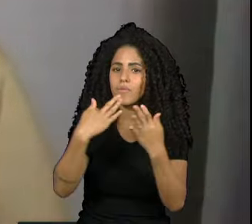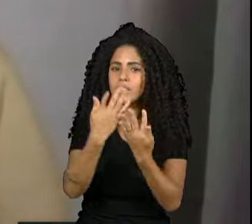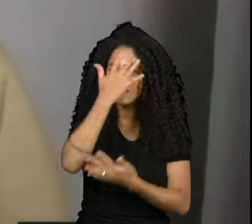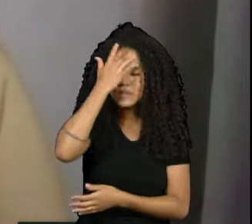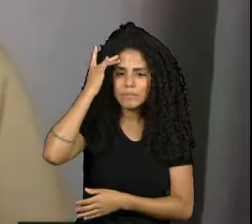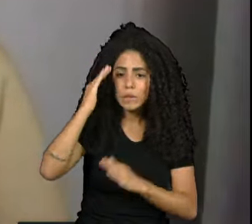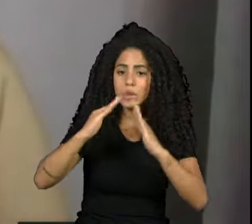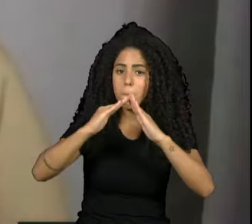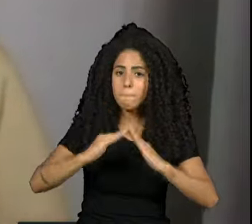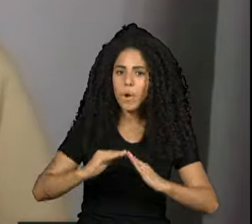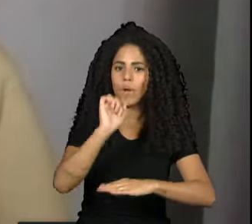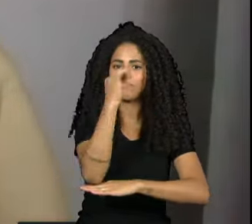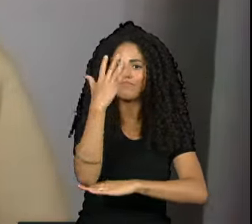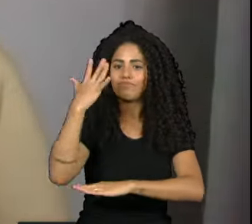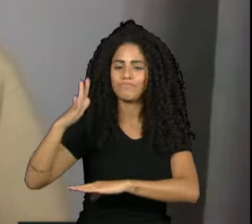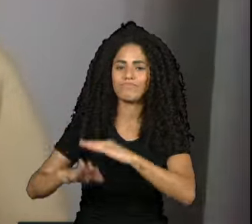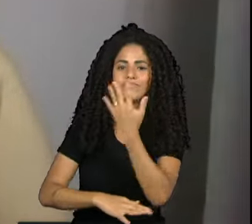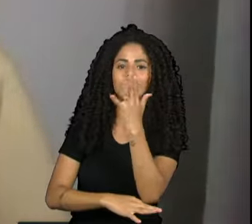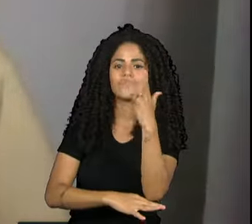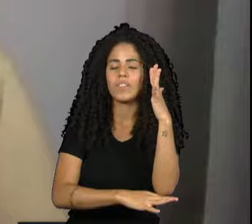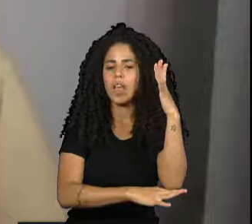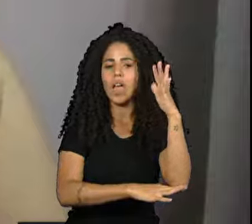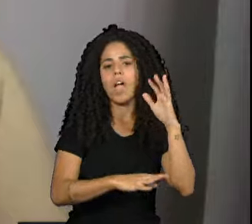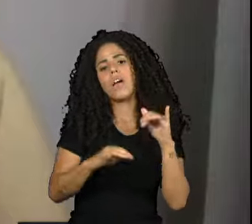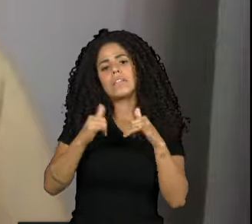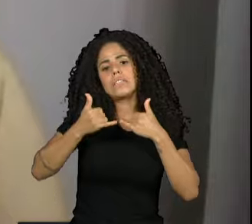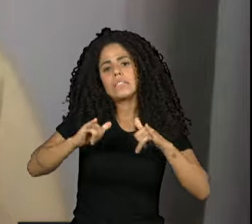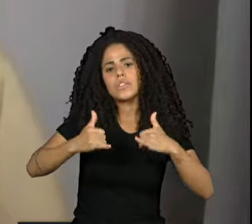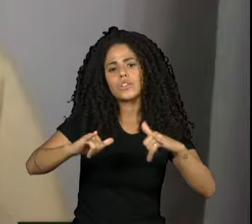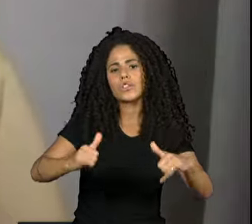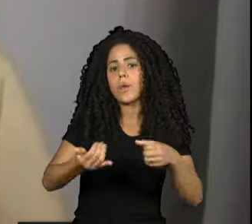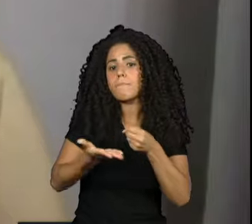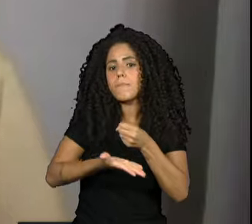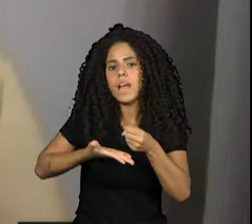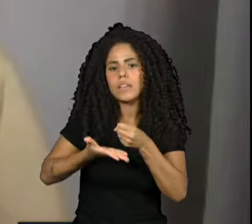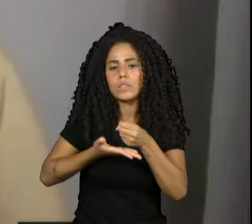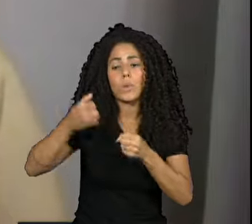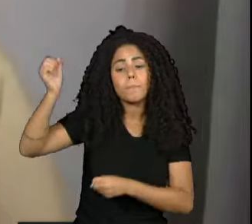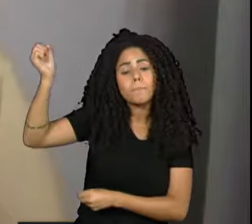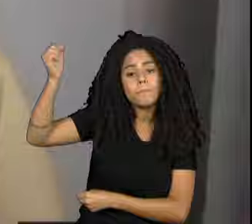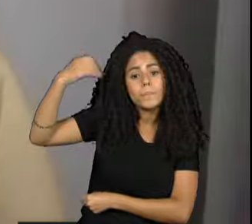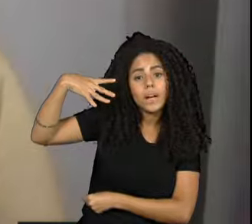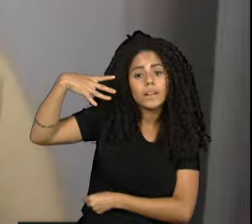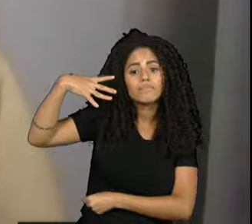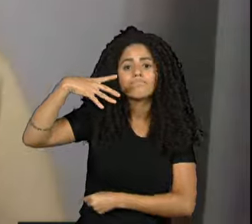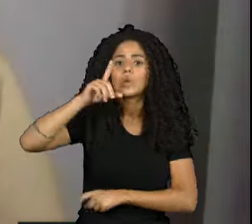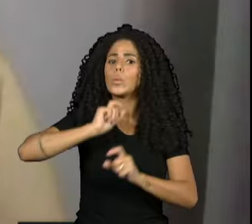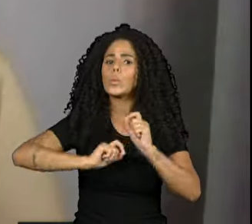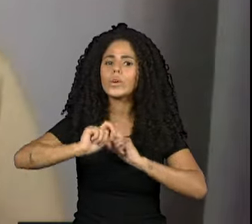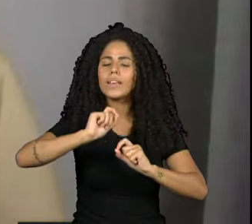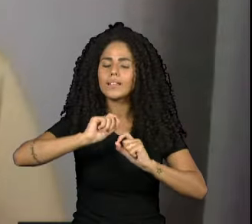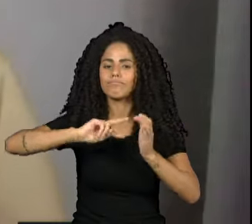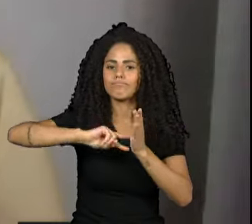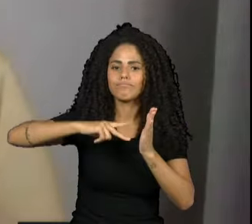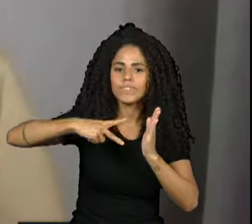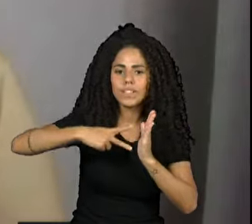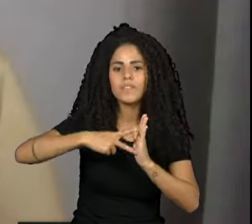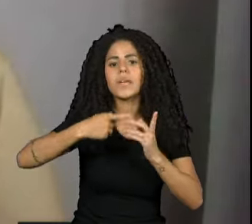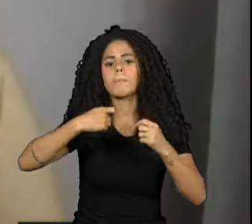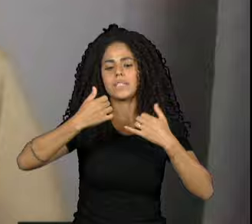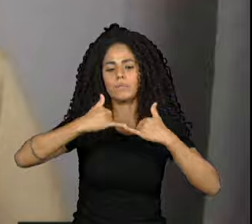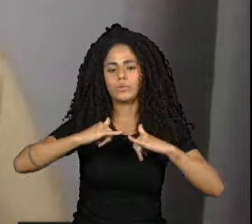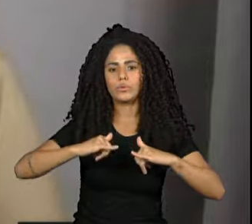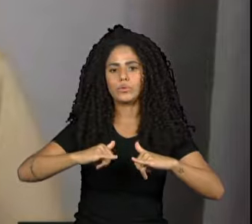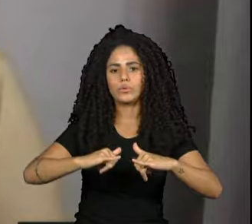qualidade. Quando a gente fala acesso à energia, não é só ter uma lâmpada em casa, é ter uma eletricidade que lhe garanta